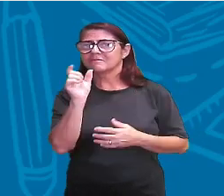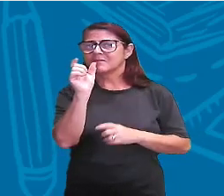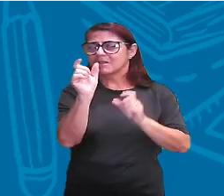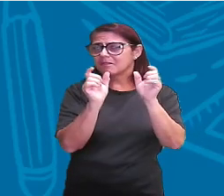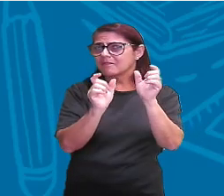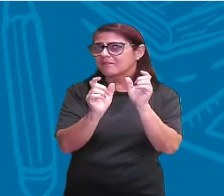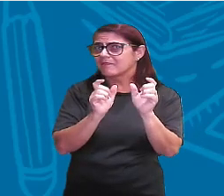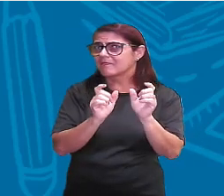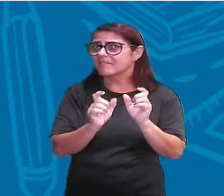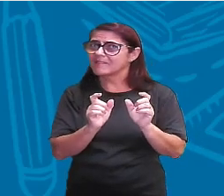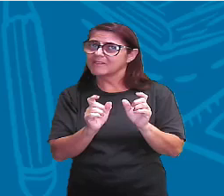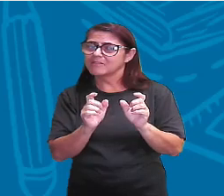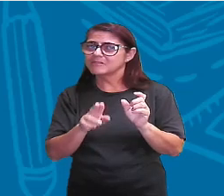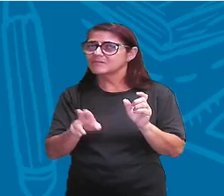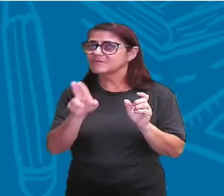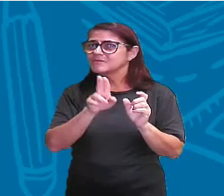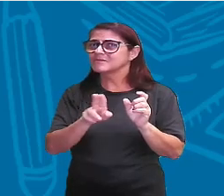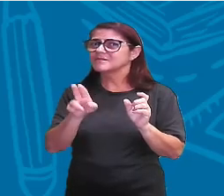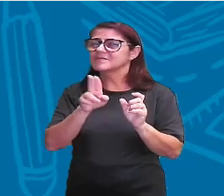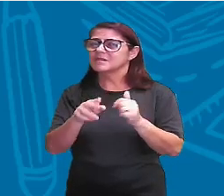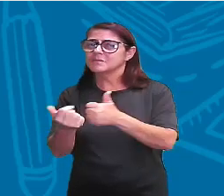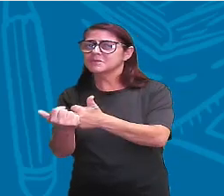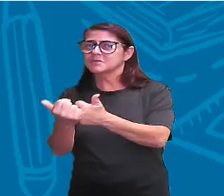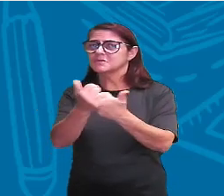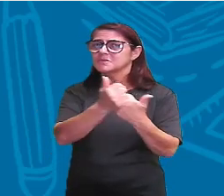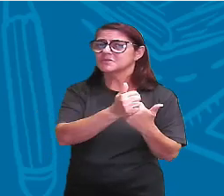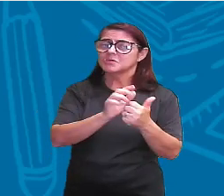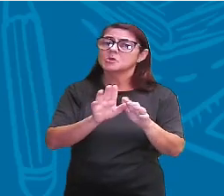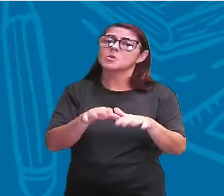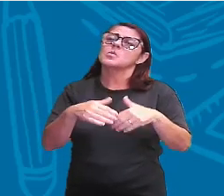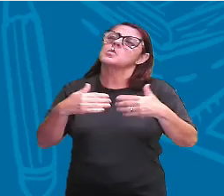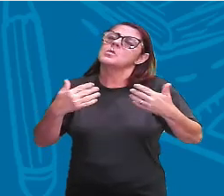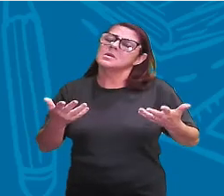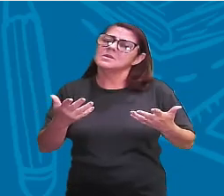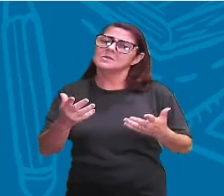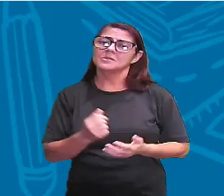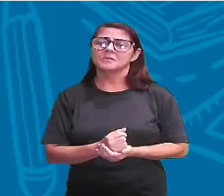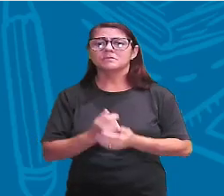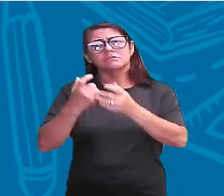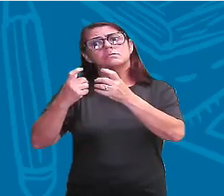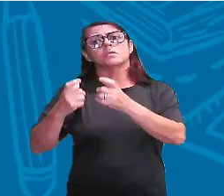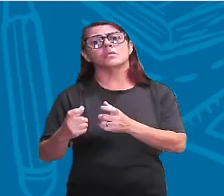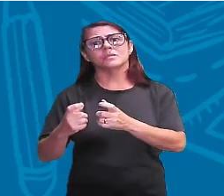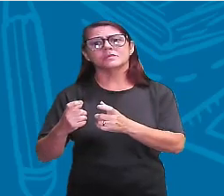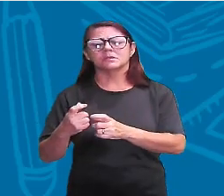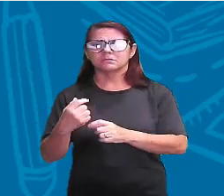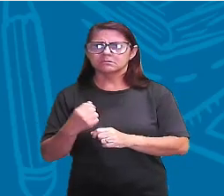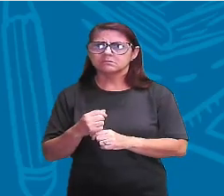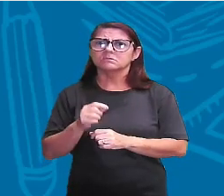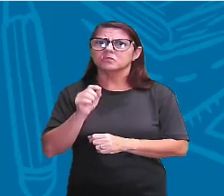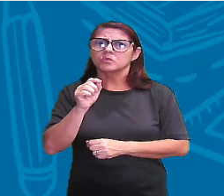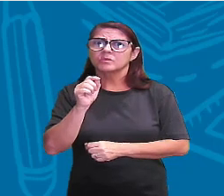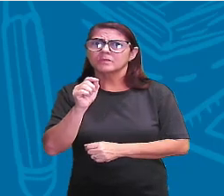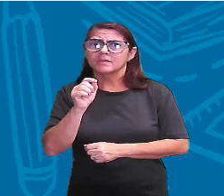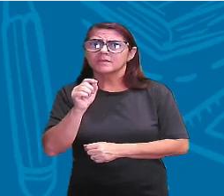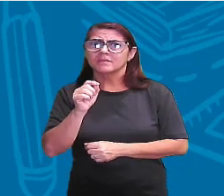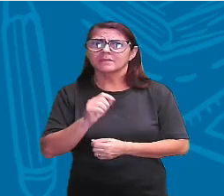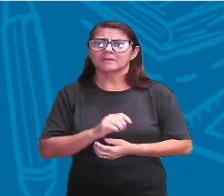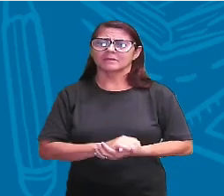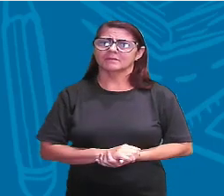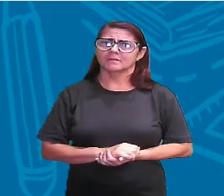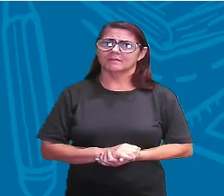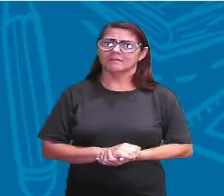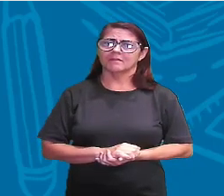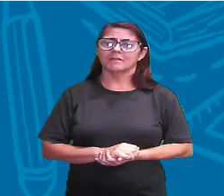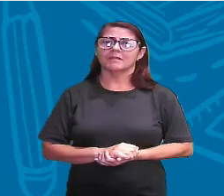pode colocar para substituir quando, onde, por quê, certo? Que é isso que a gente vai